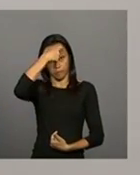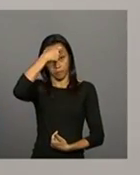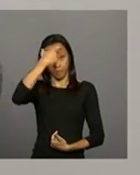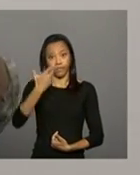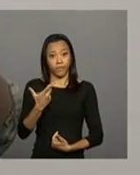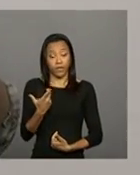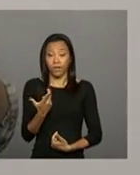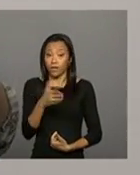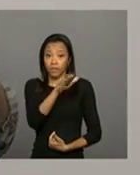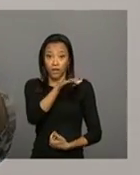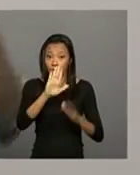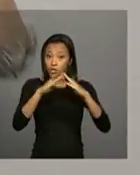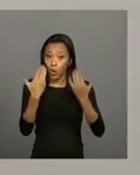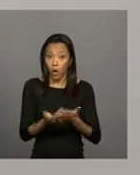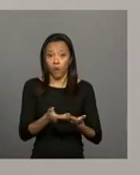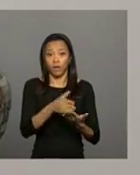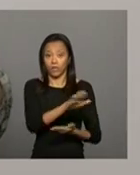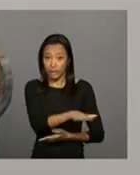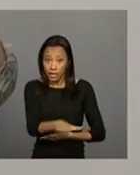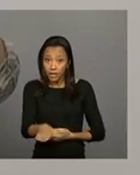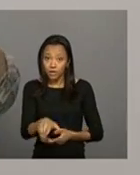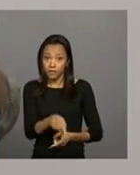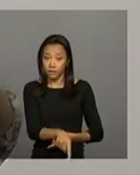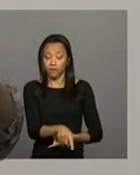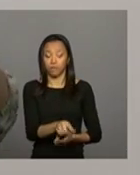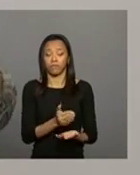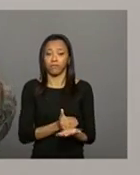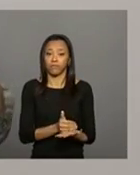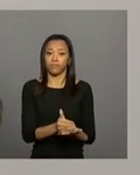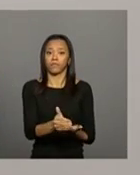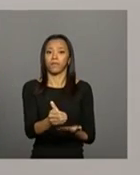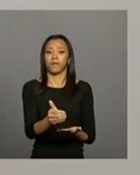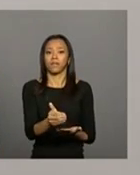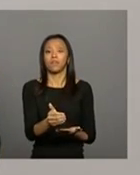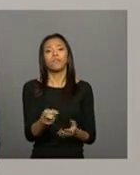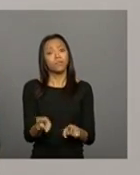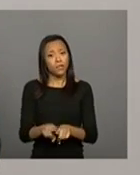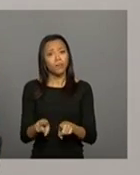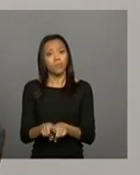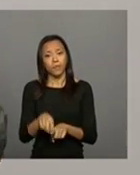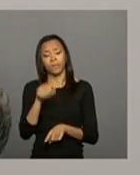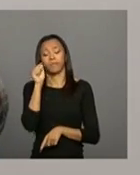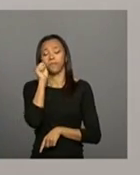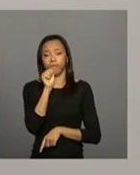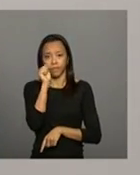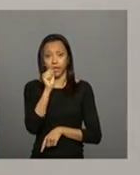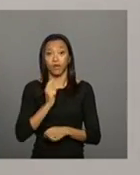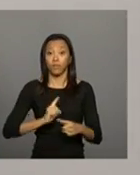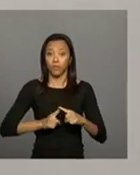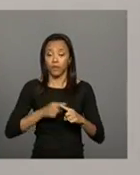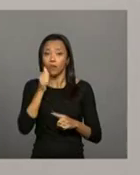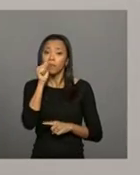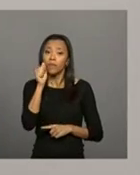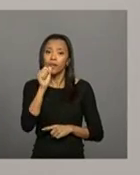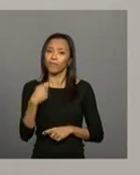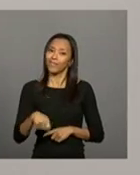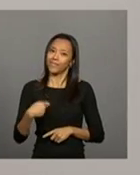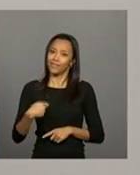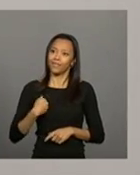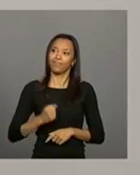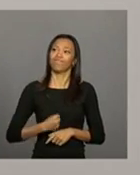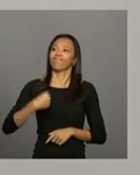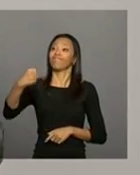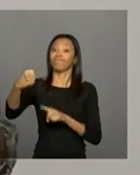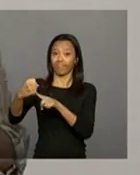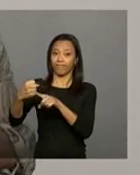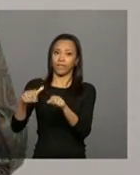para criança, da pré-escola, é para criança. Mas é também para a mulher, porque a mulher precisa de trabalhar